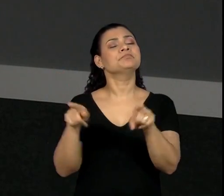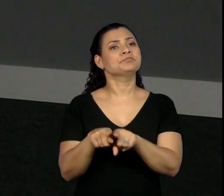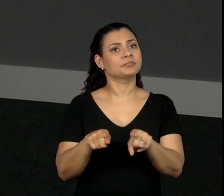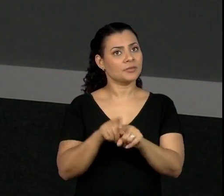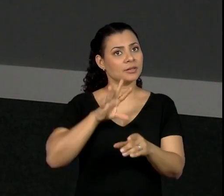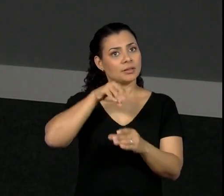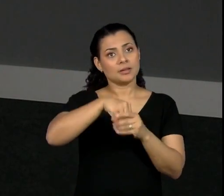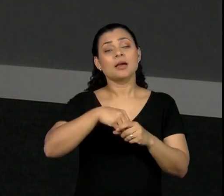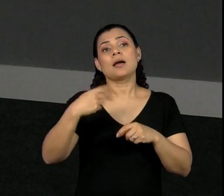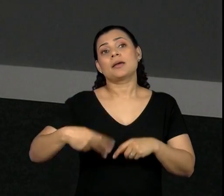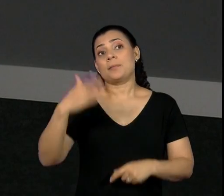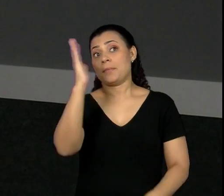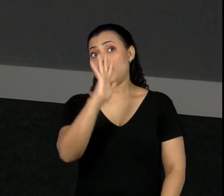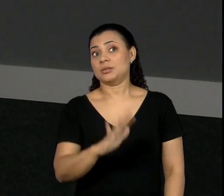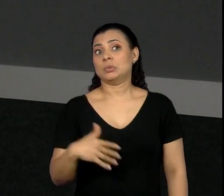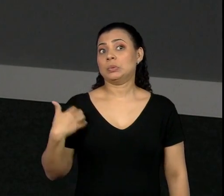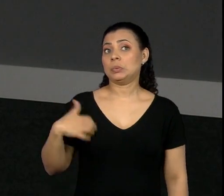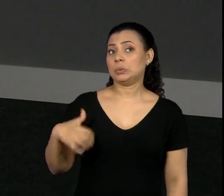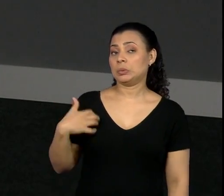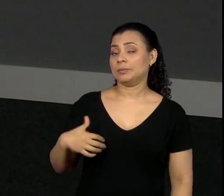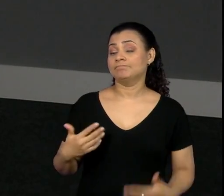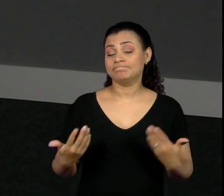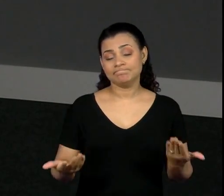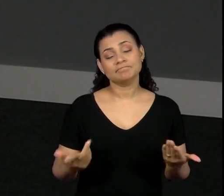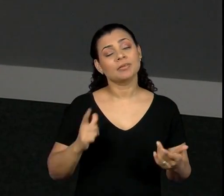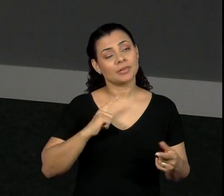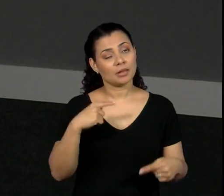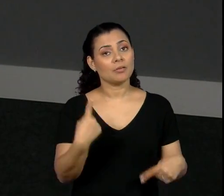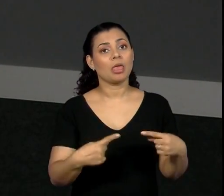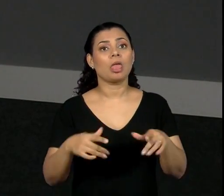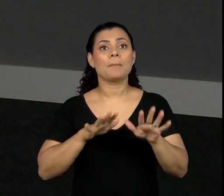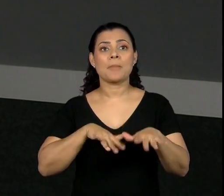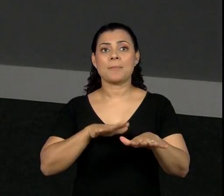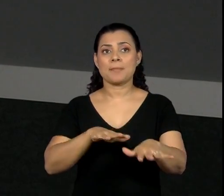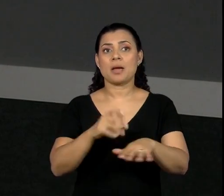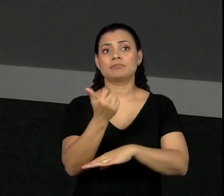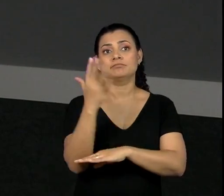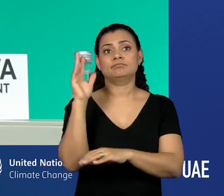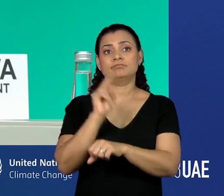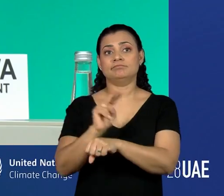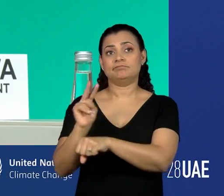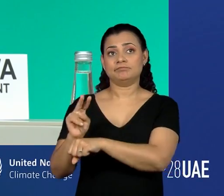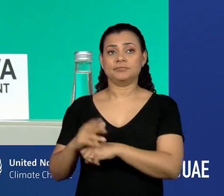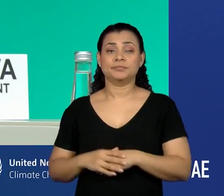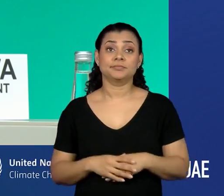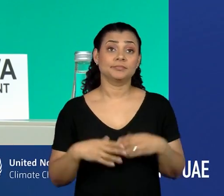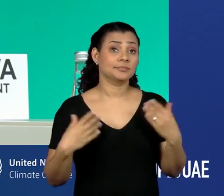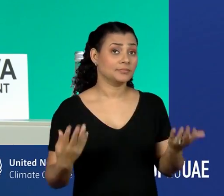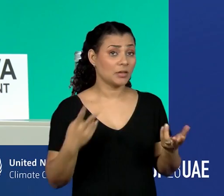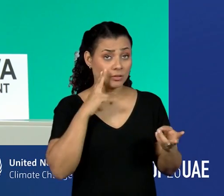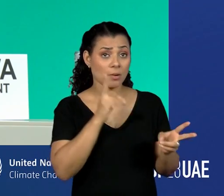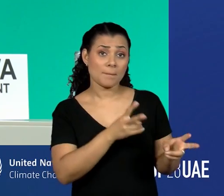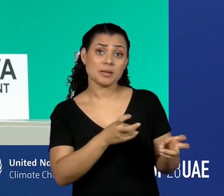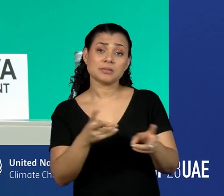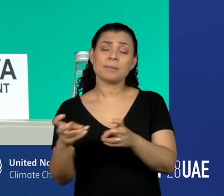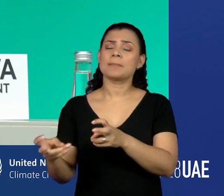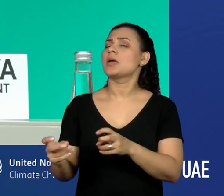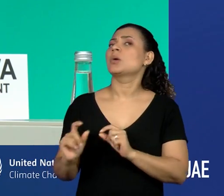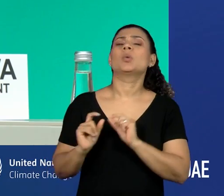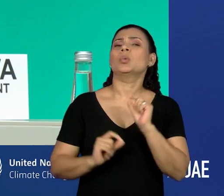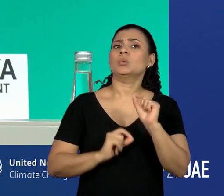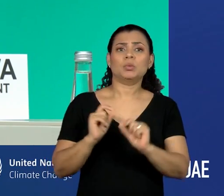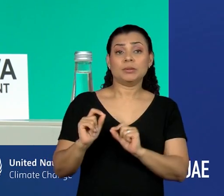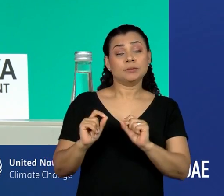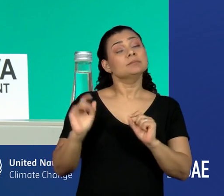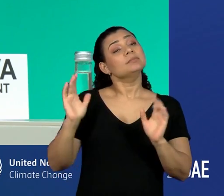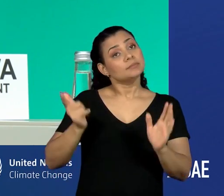de exploração de petróleo no Brasil, o que gerou protesto dos ambientalistas. Nós temos que olhar para a dinâmica